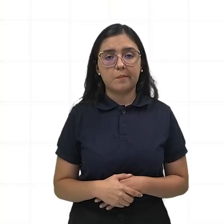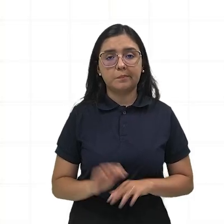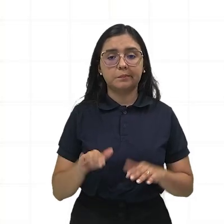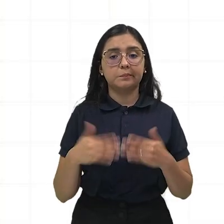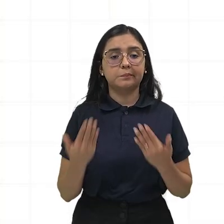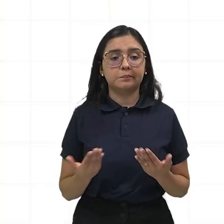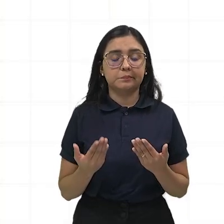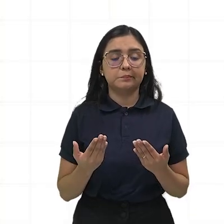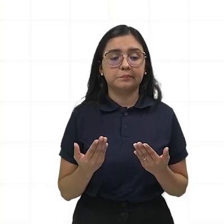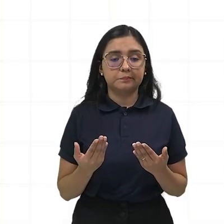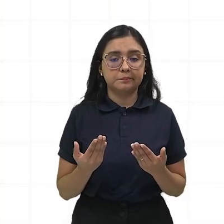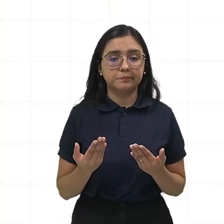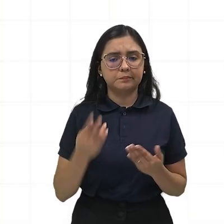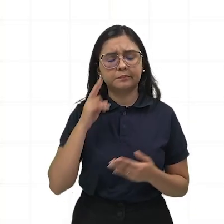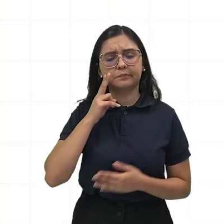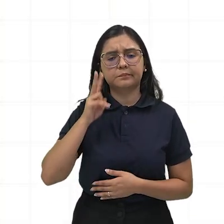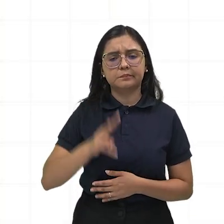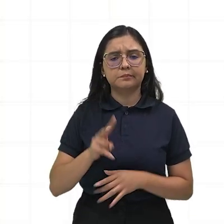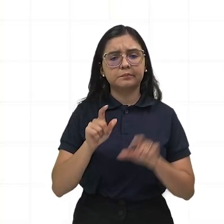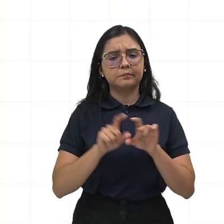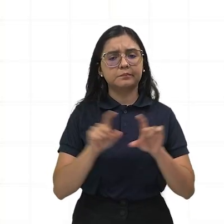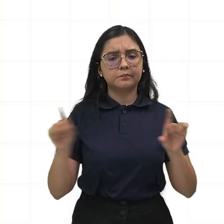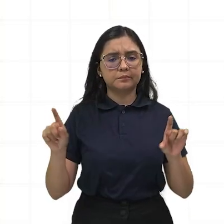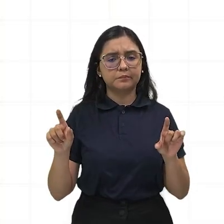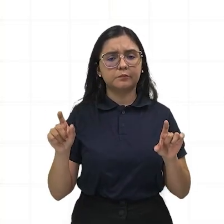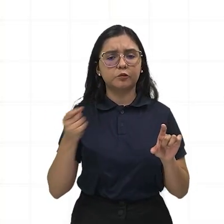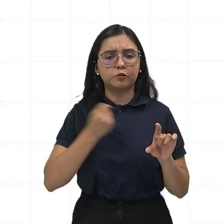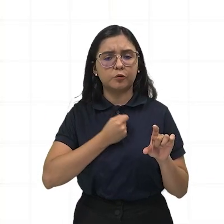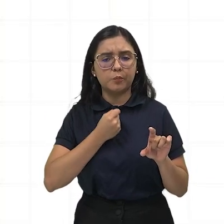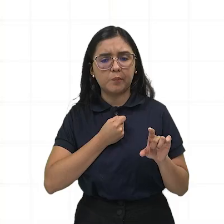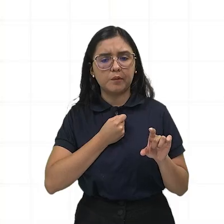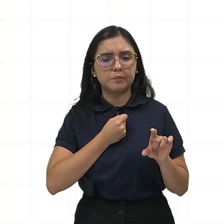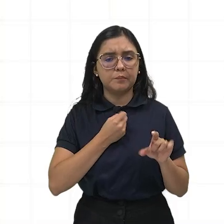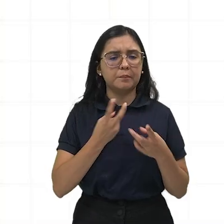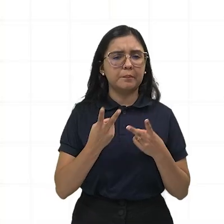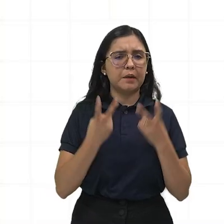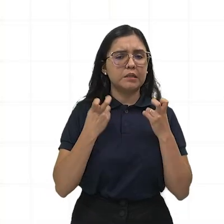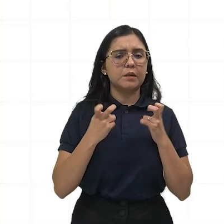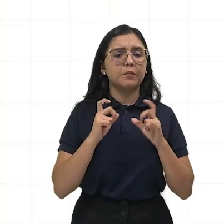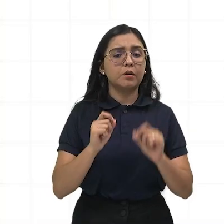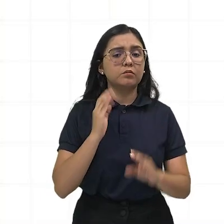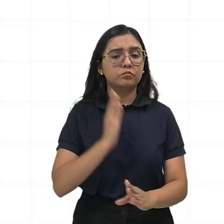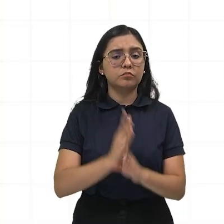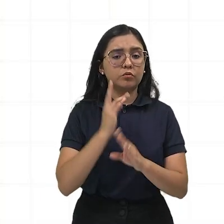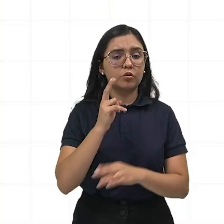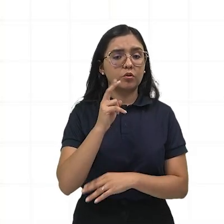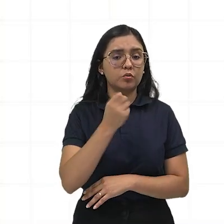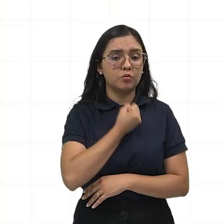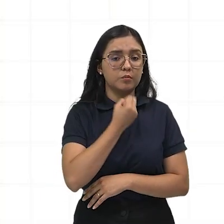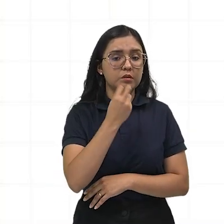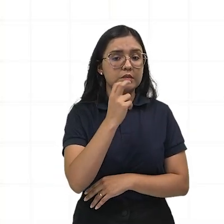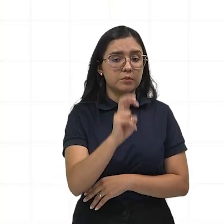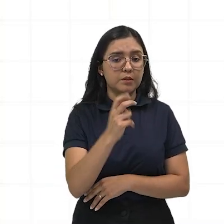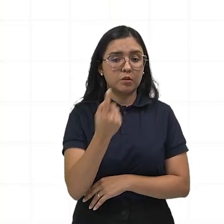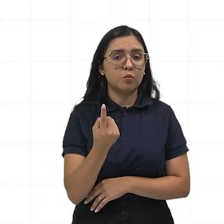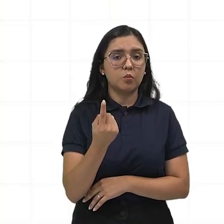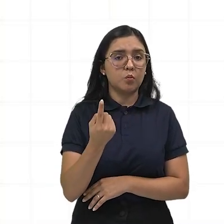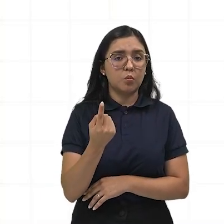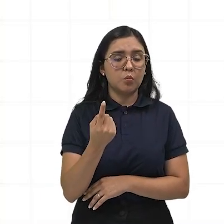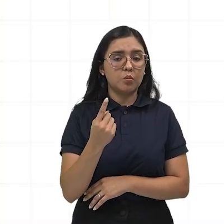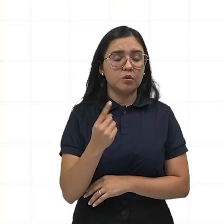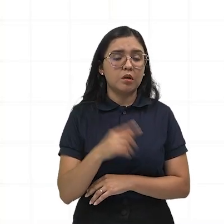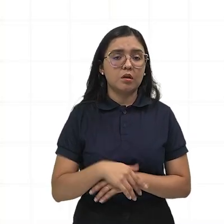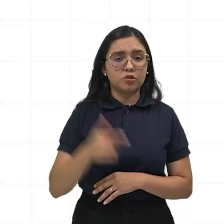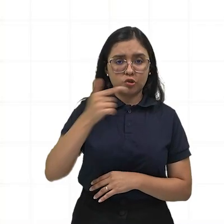Então, quando você olha para tudo isso aqui, olha, você já identifica que o 51 não se repete.